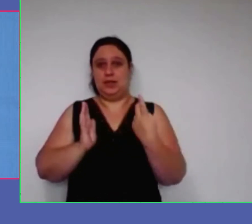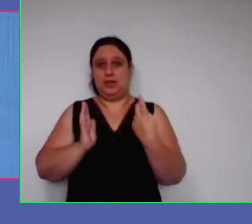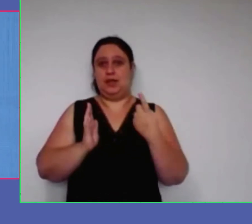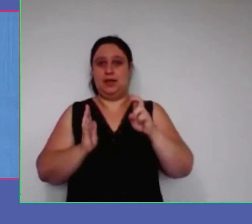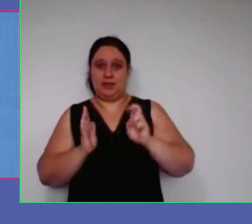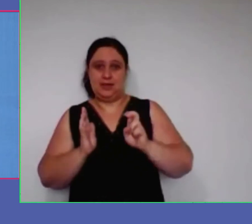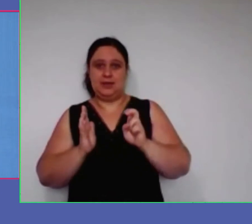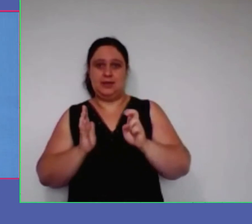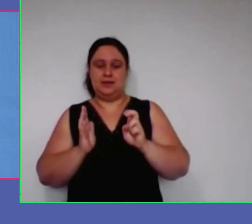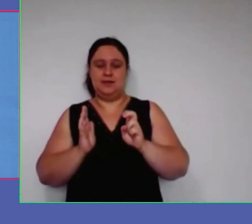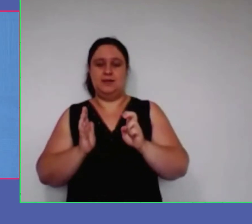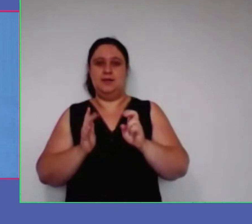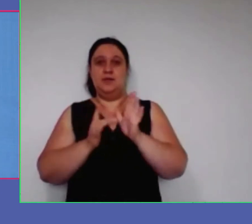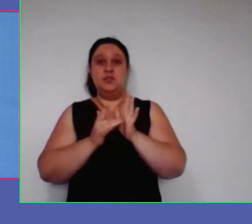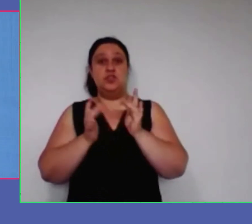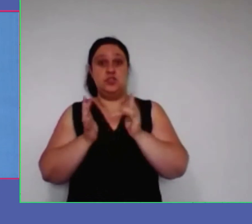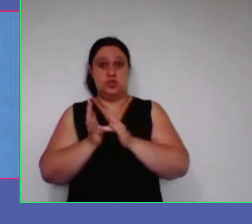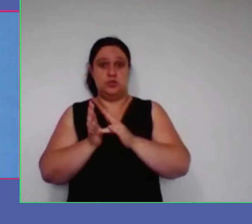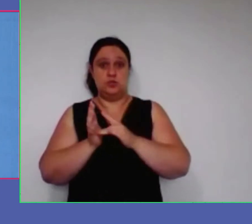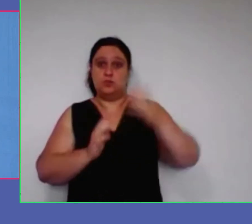Jesus como rei foi introduzido.